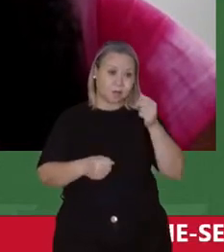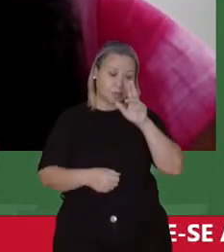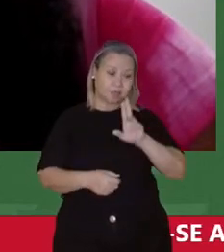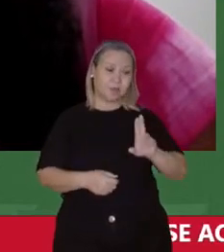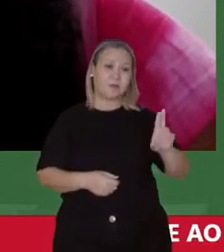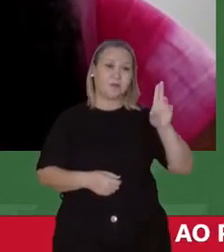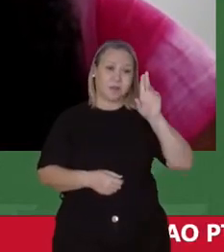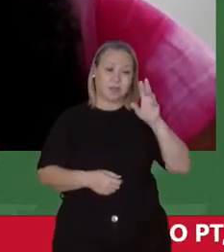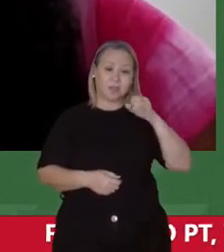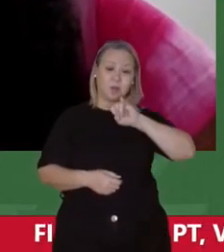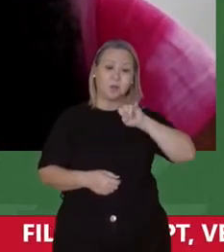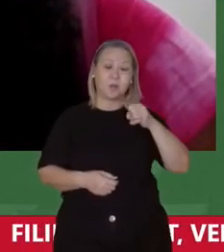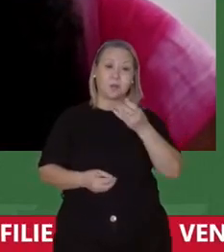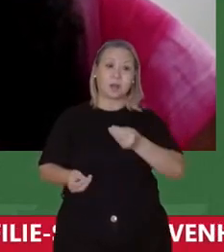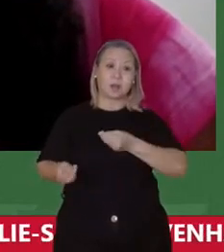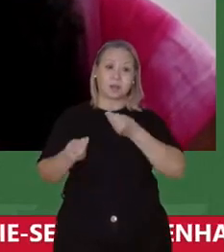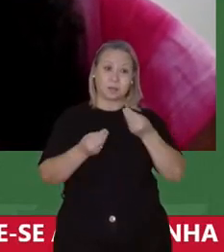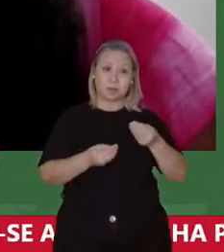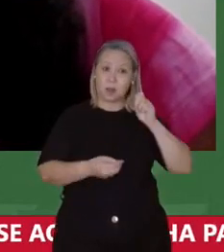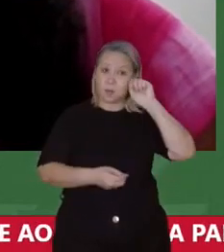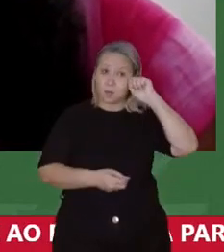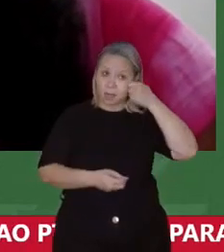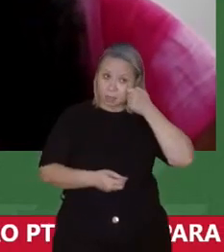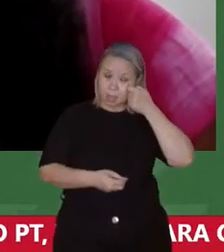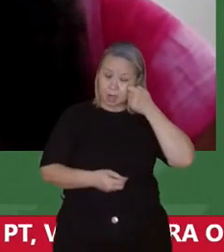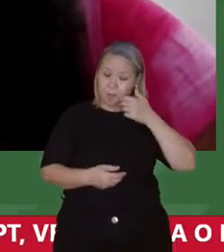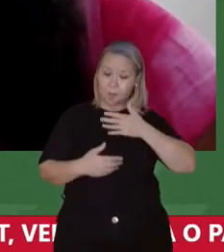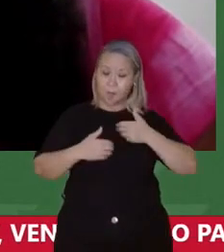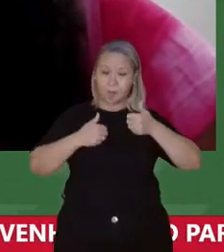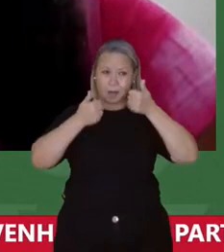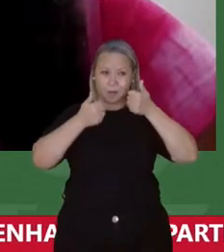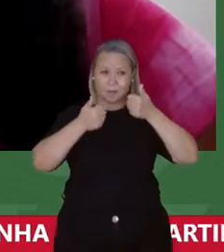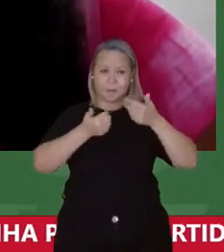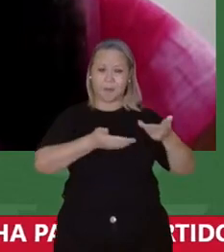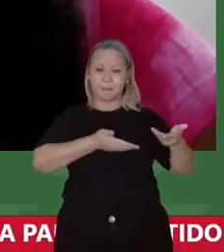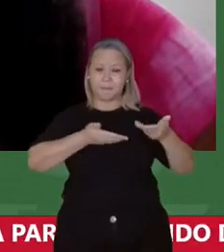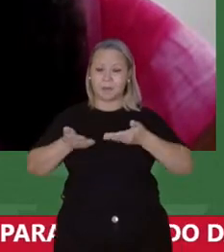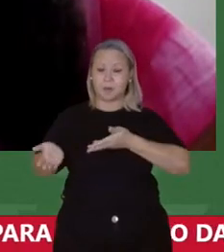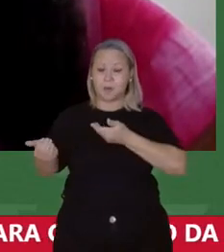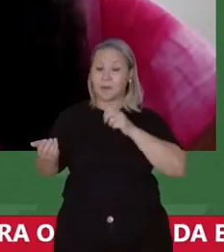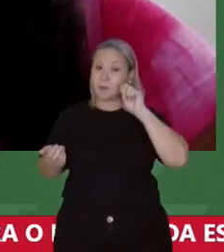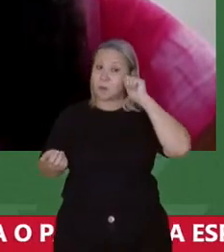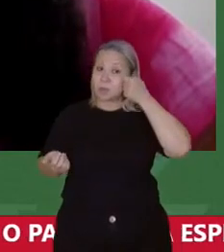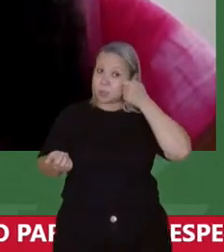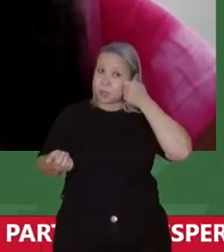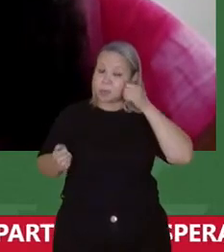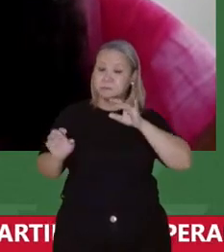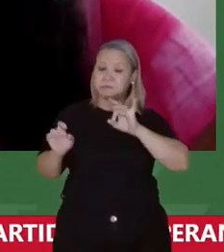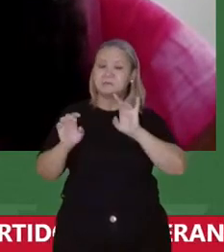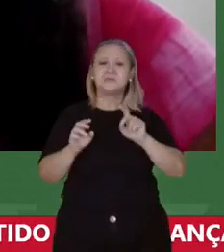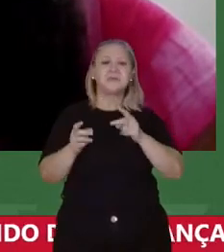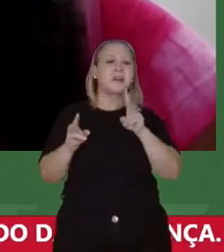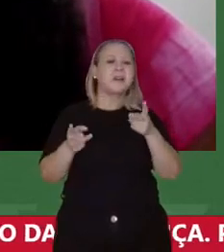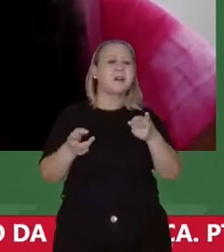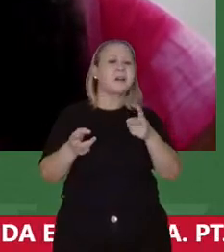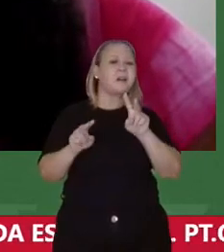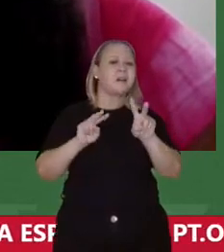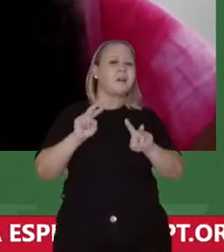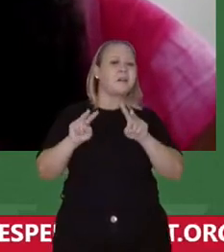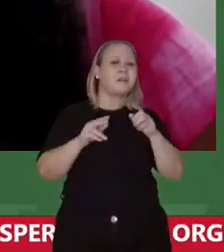fato, a melhor ação que nós fizemos. Elas conseguiram trazer a juventude negra, que só se via